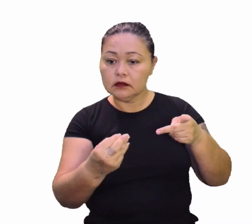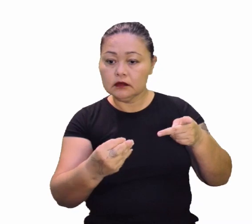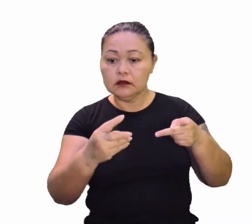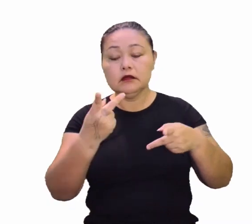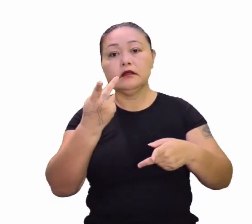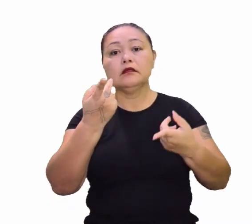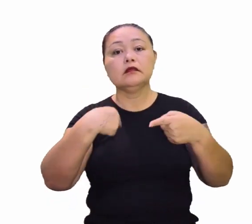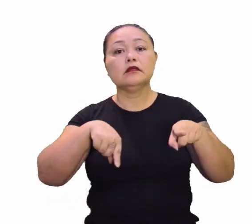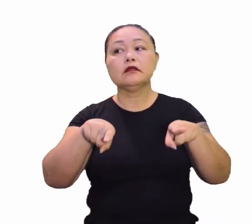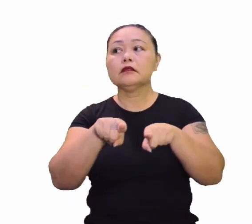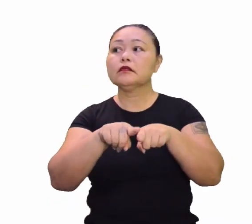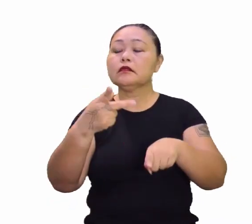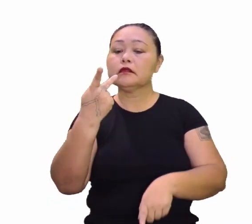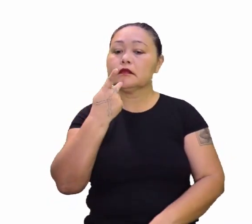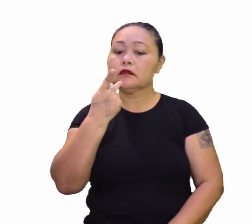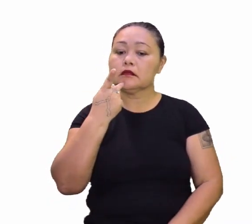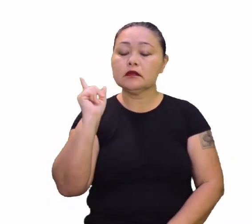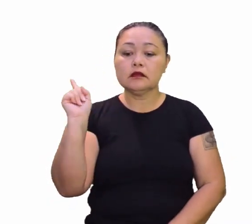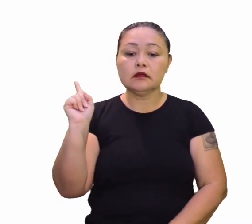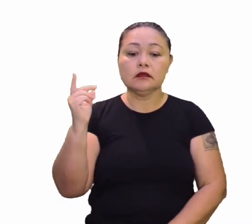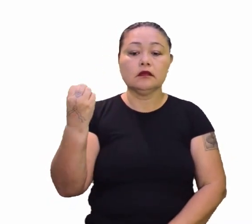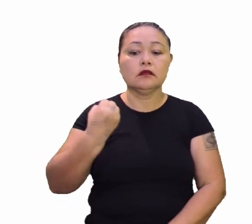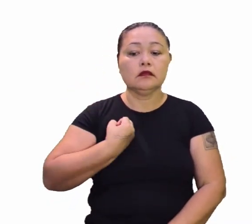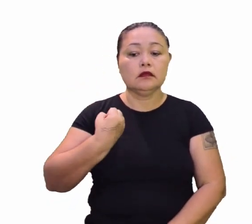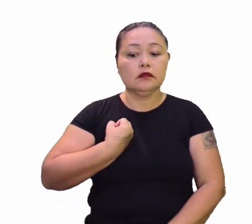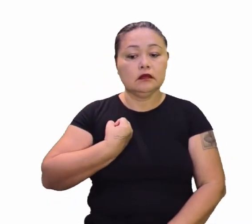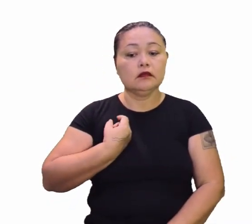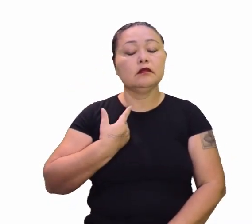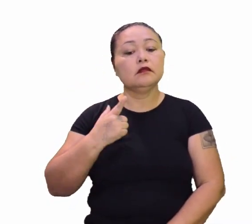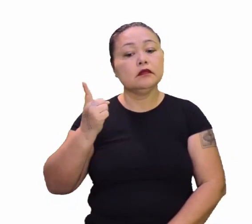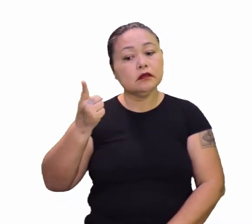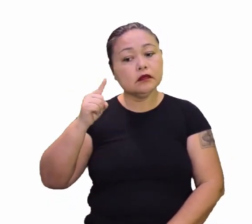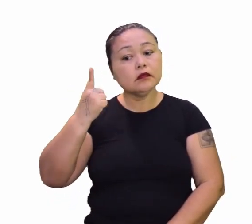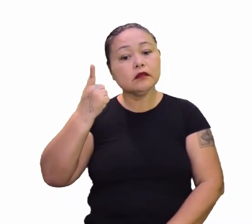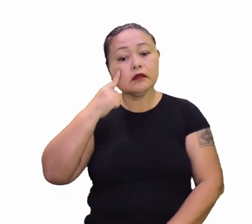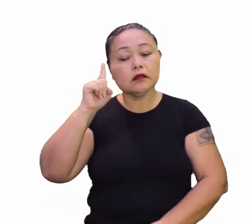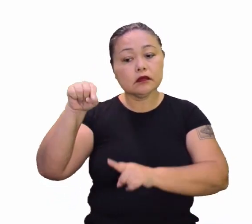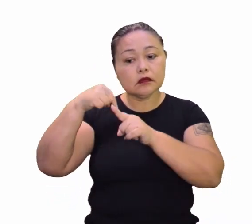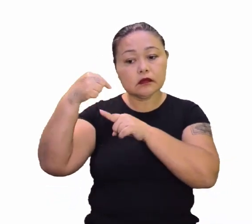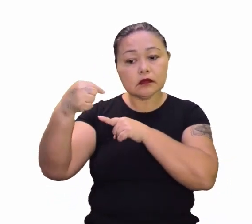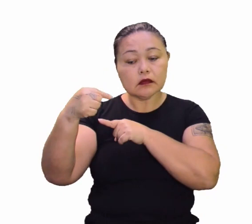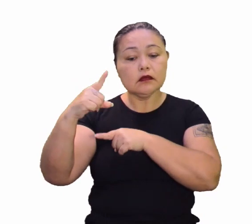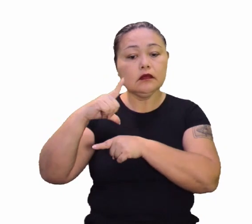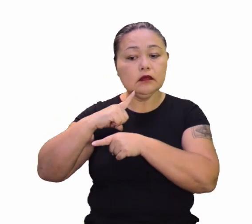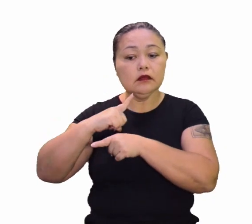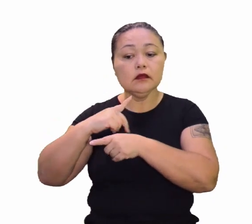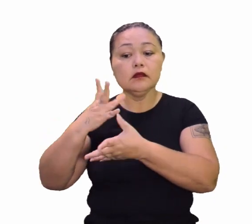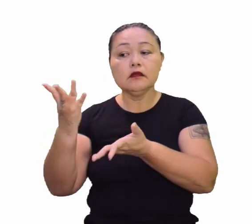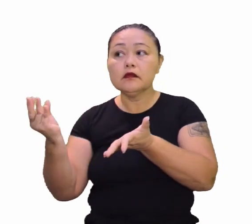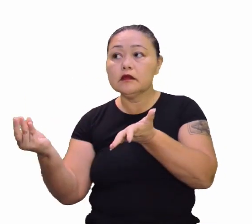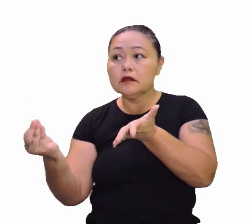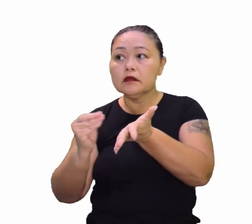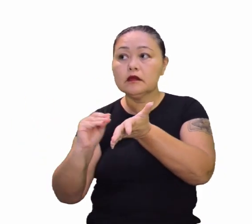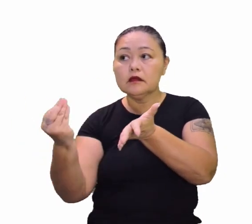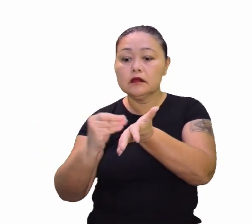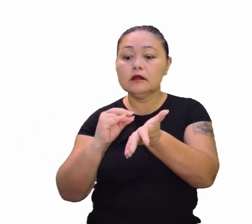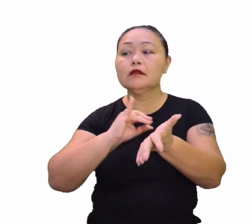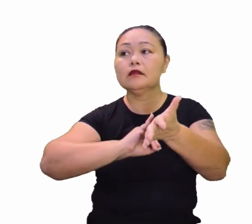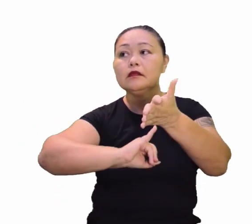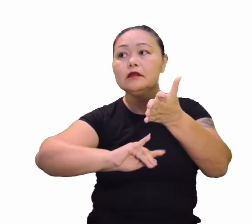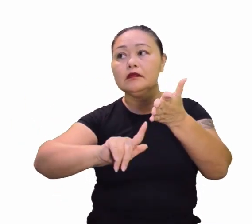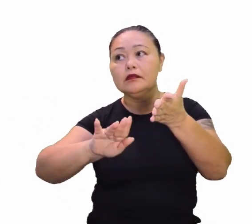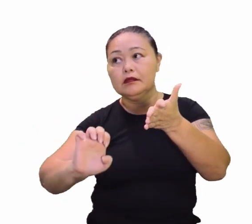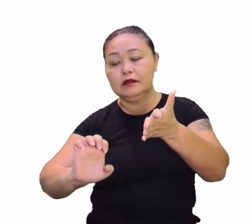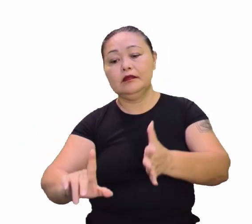também falamos que estes números serão revistos a partir do momento que nós tivermos os dados oficiais do